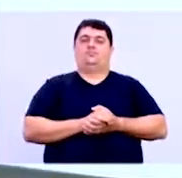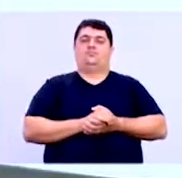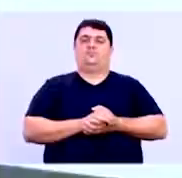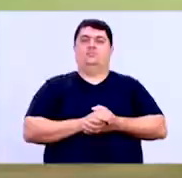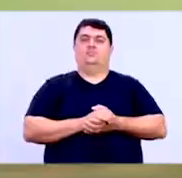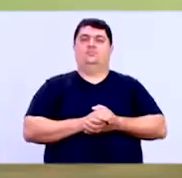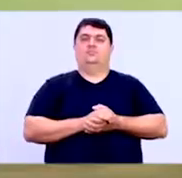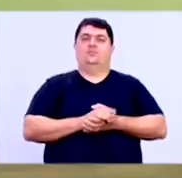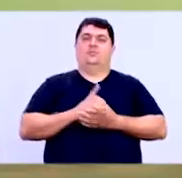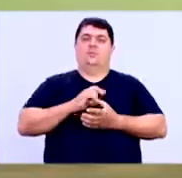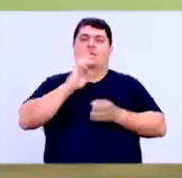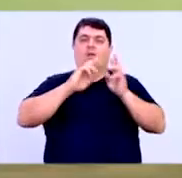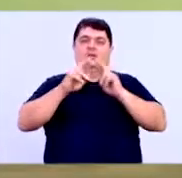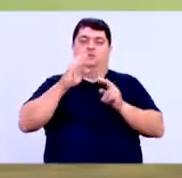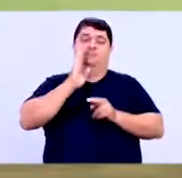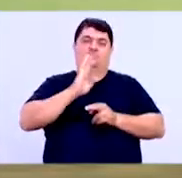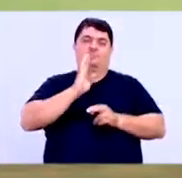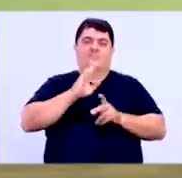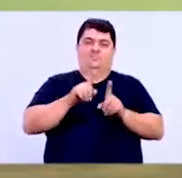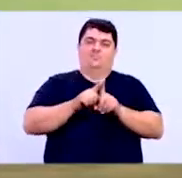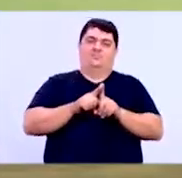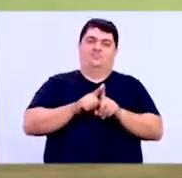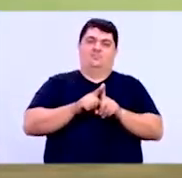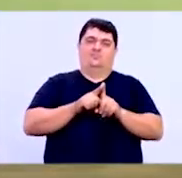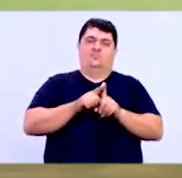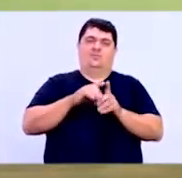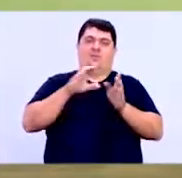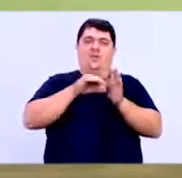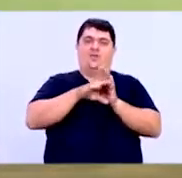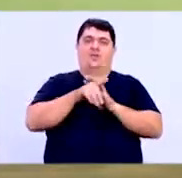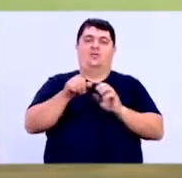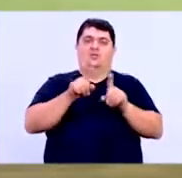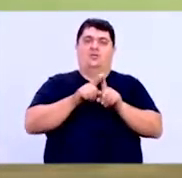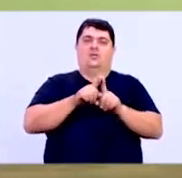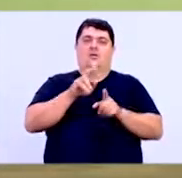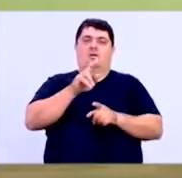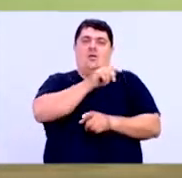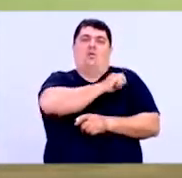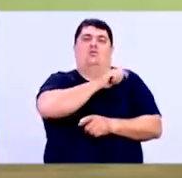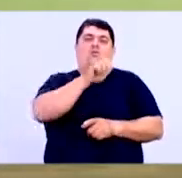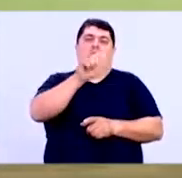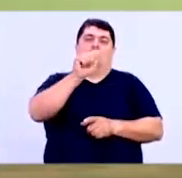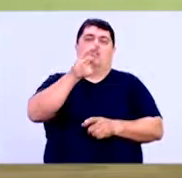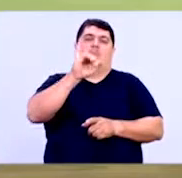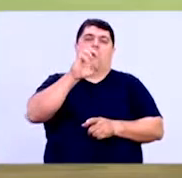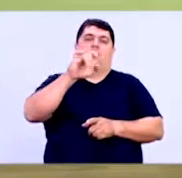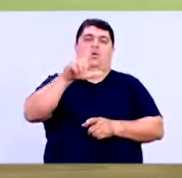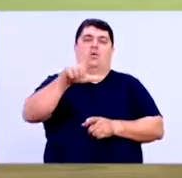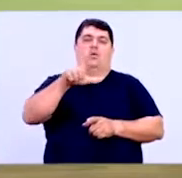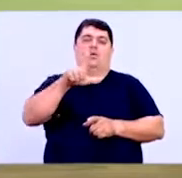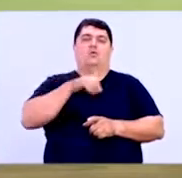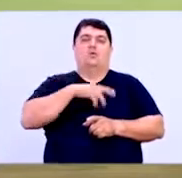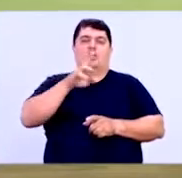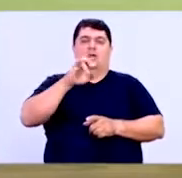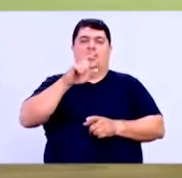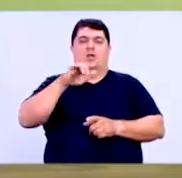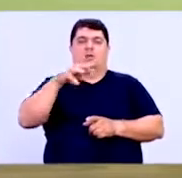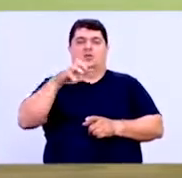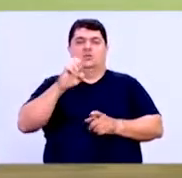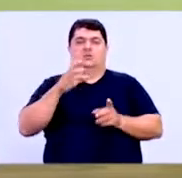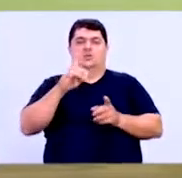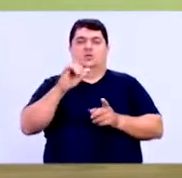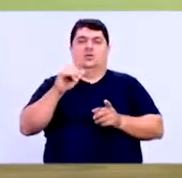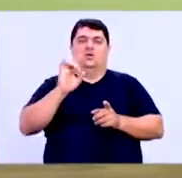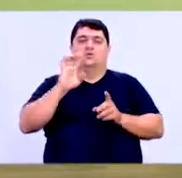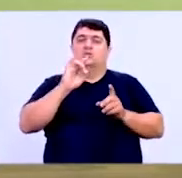fechar, professor, tem outra resposta bem interessante aqui, do Paulo de Cacoal também, aluno Gabriel, falando que o regime de caixa serve apenas